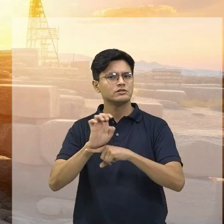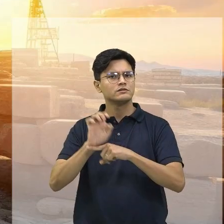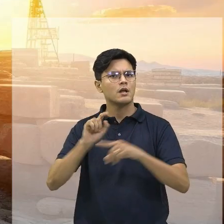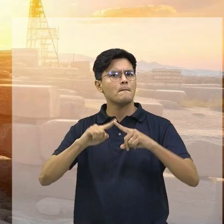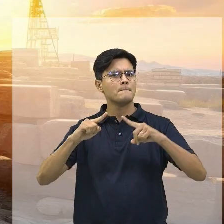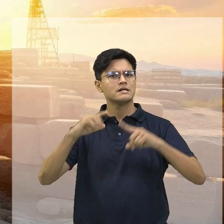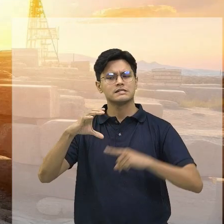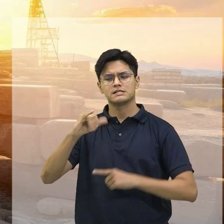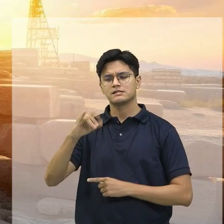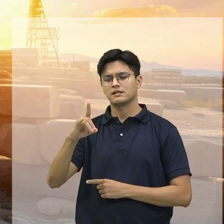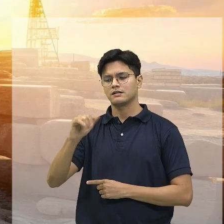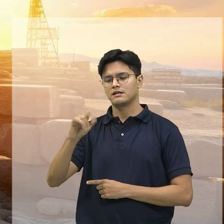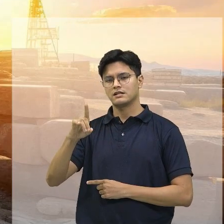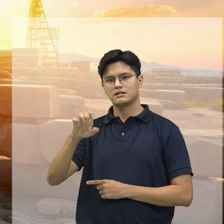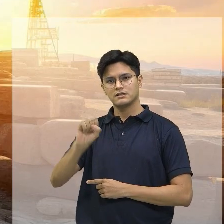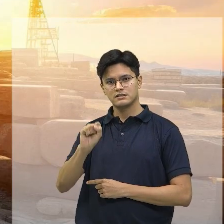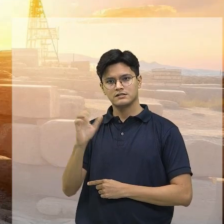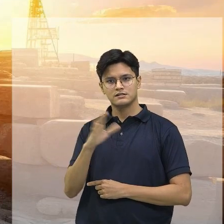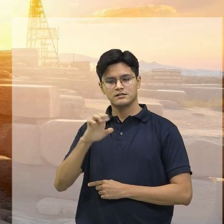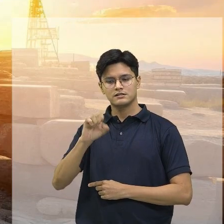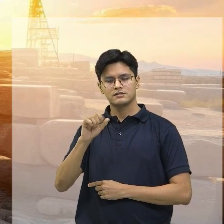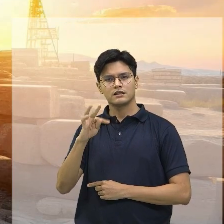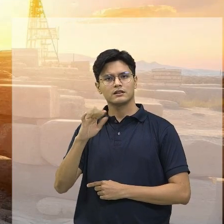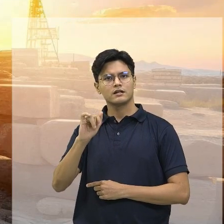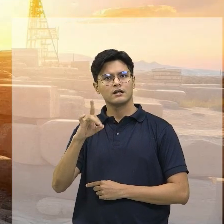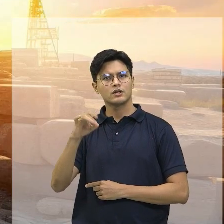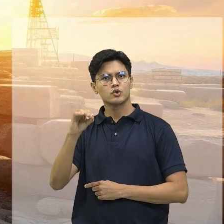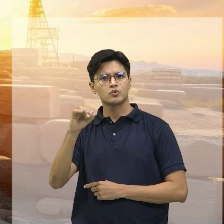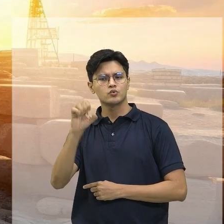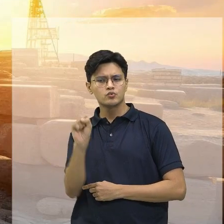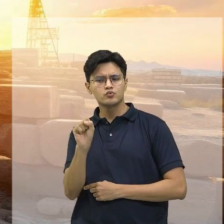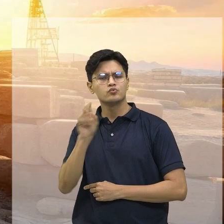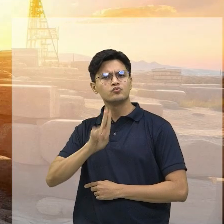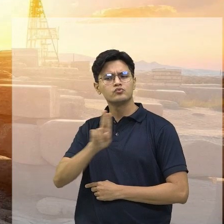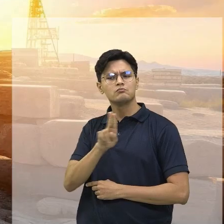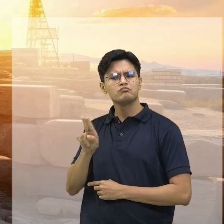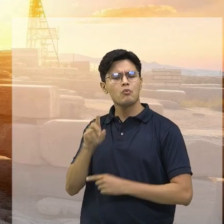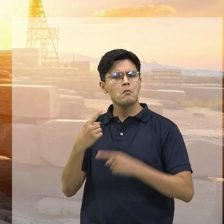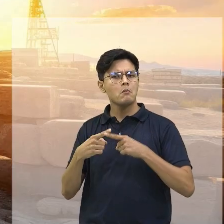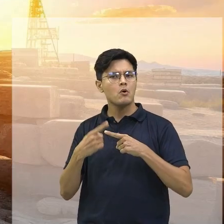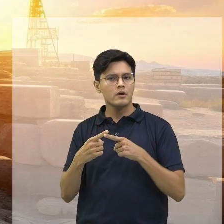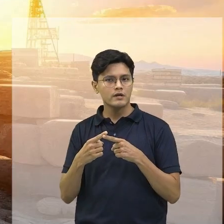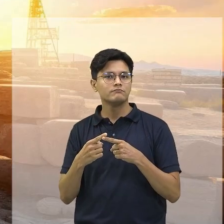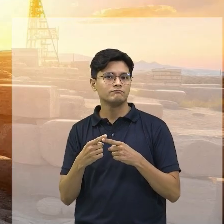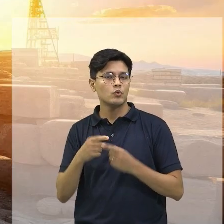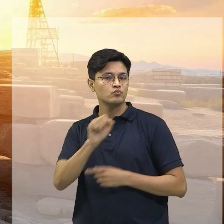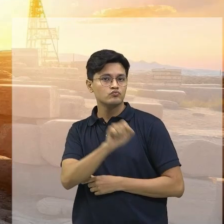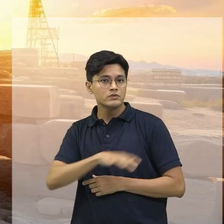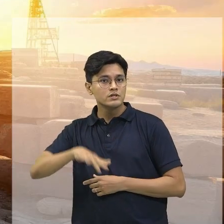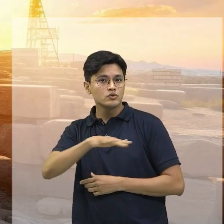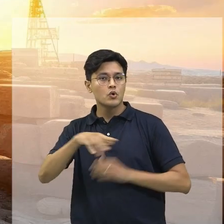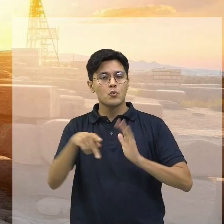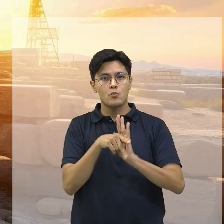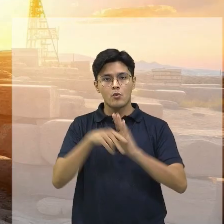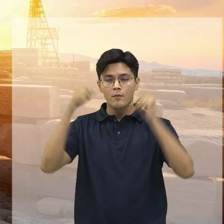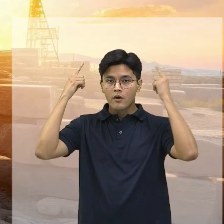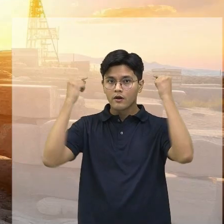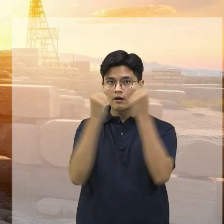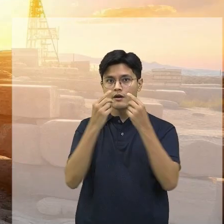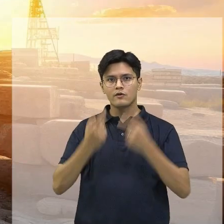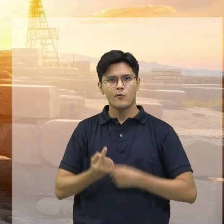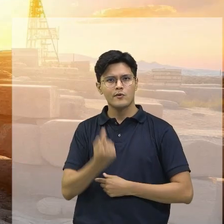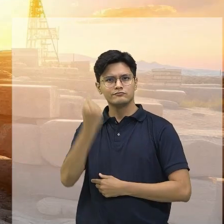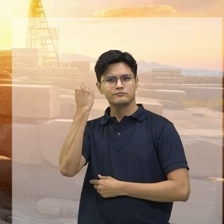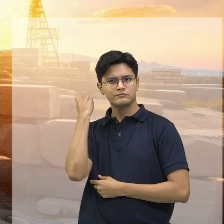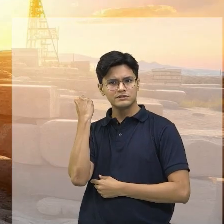de cidades-estado? Pois, de um modo geral, o território da Grécia Antiga ele não era unificado, não existia uma